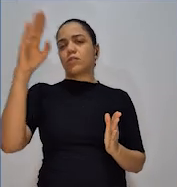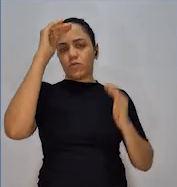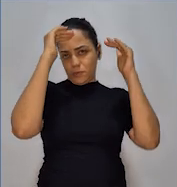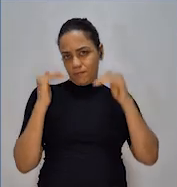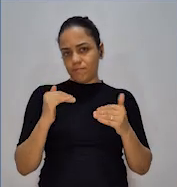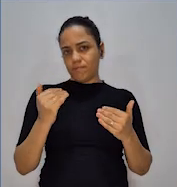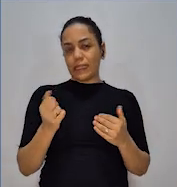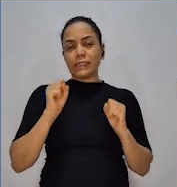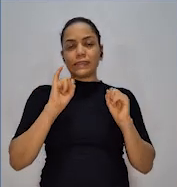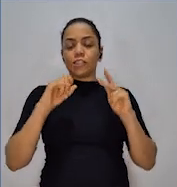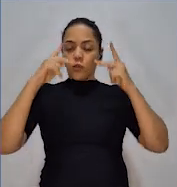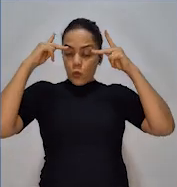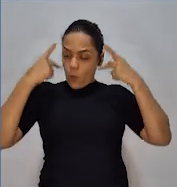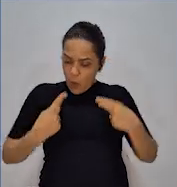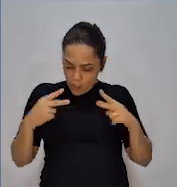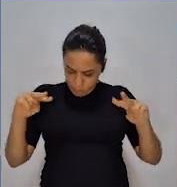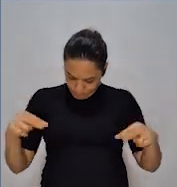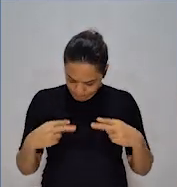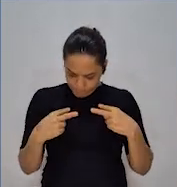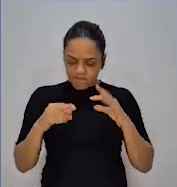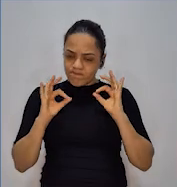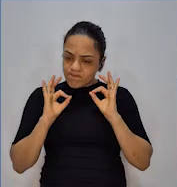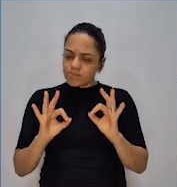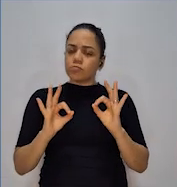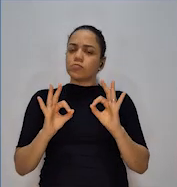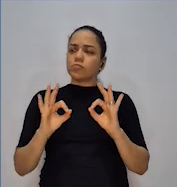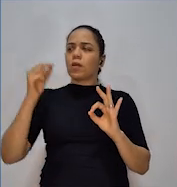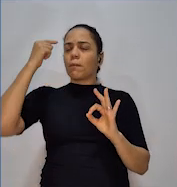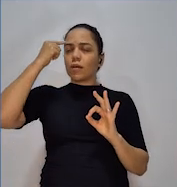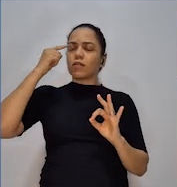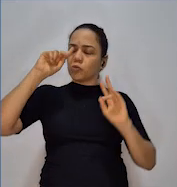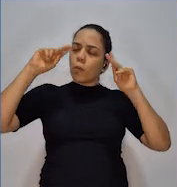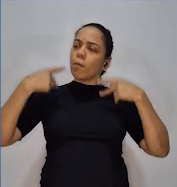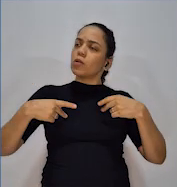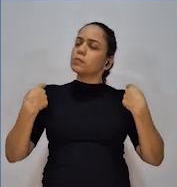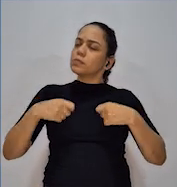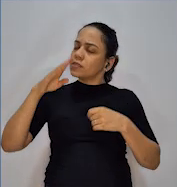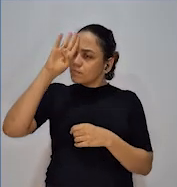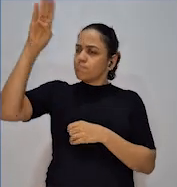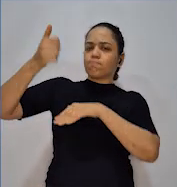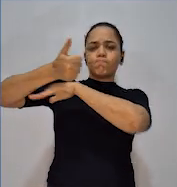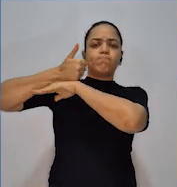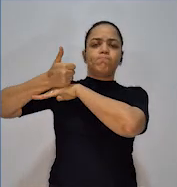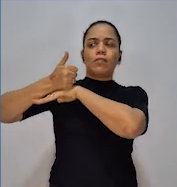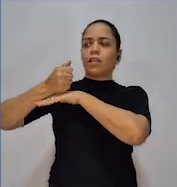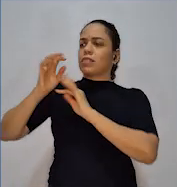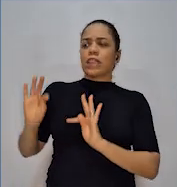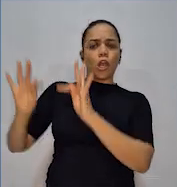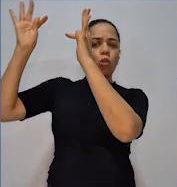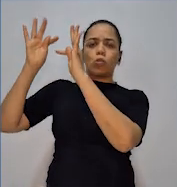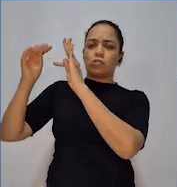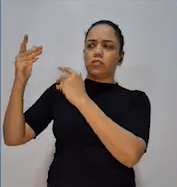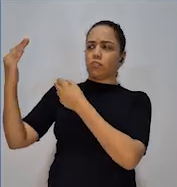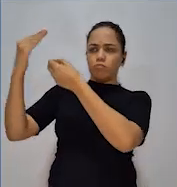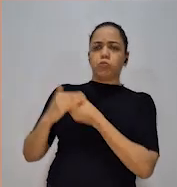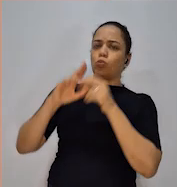formos, menos seremos obsoletos pelas tecnologias, né? A humanidade é a única coisa que não vai poder ser realmente substituída, né? Então é por